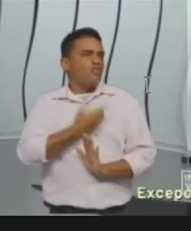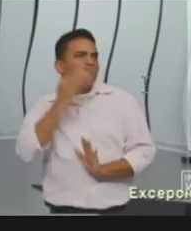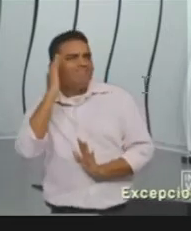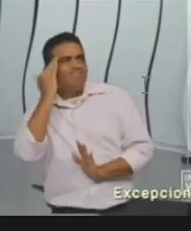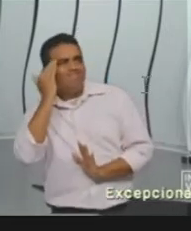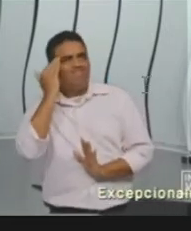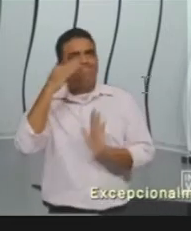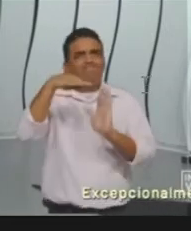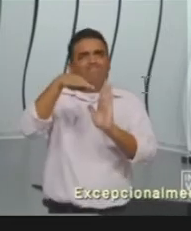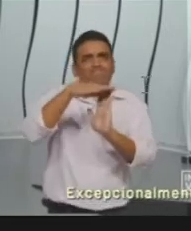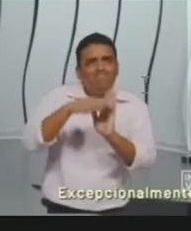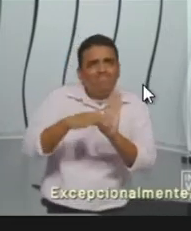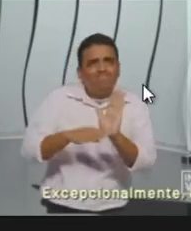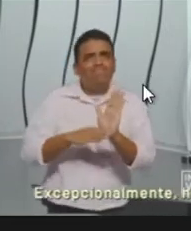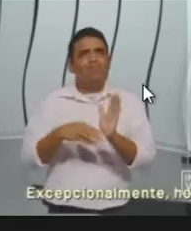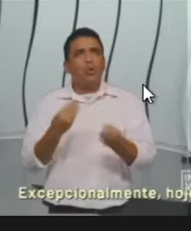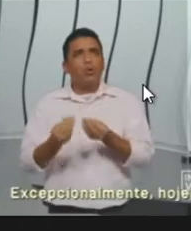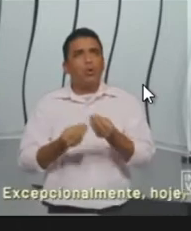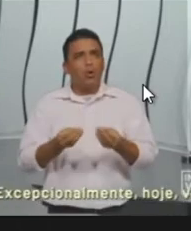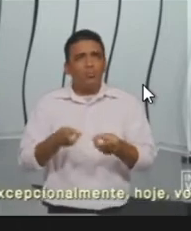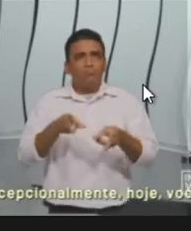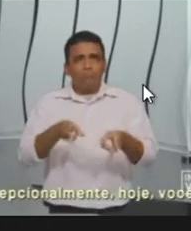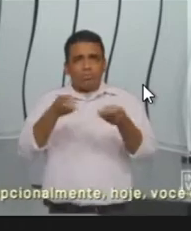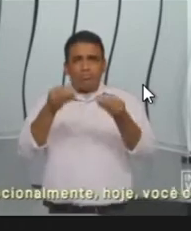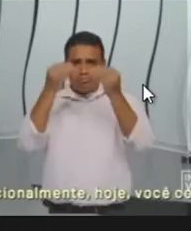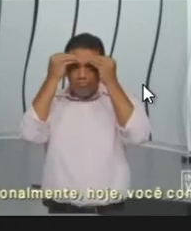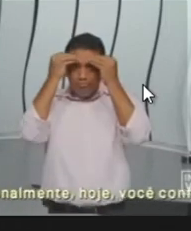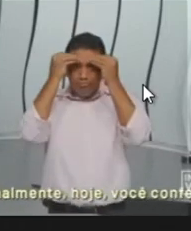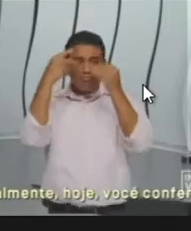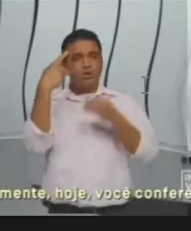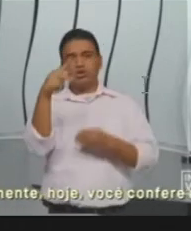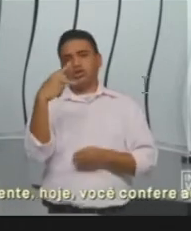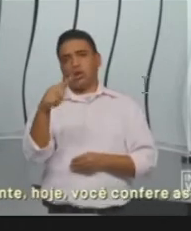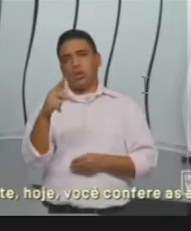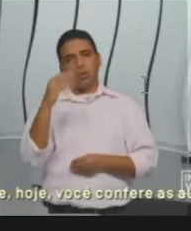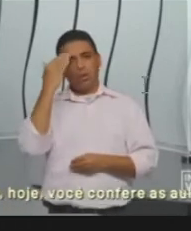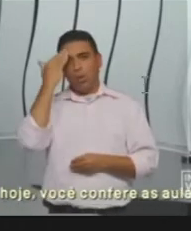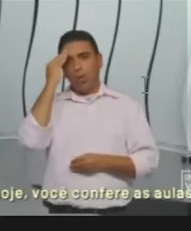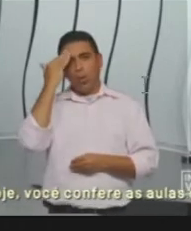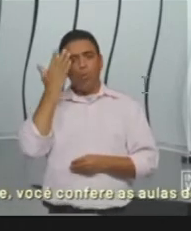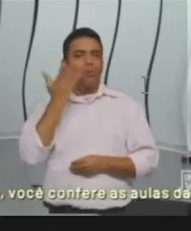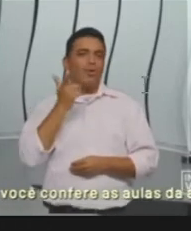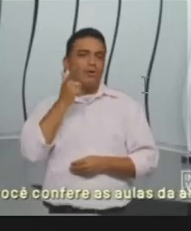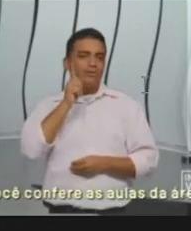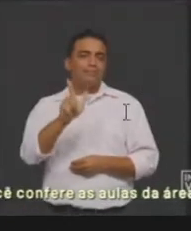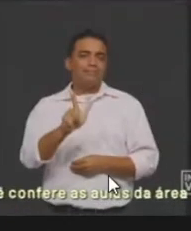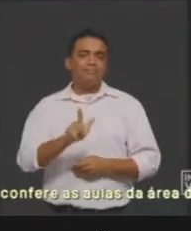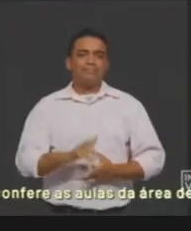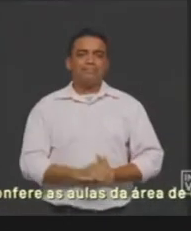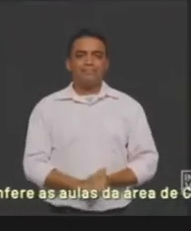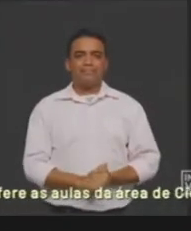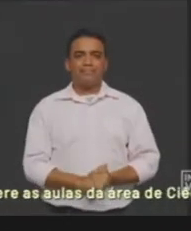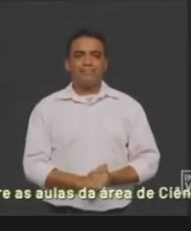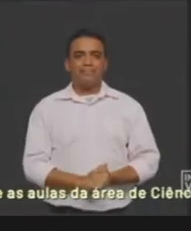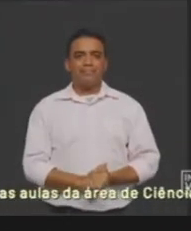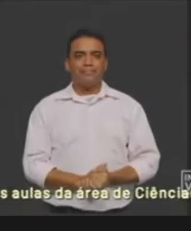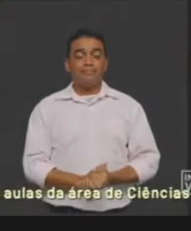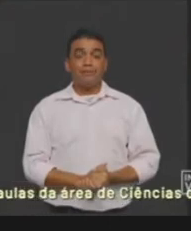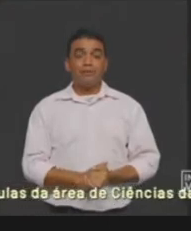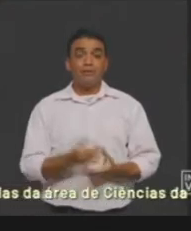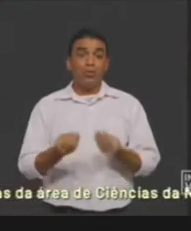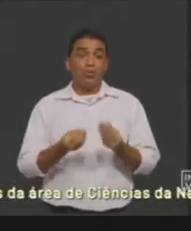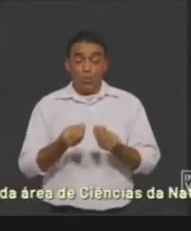usarmos de forma didática para o entendimento do aluno. O modo de sustentação tem a ver com a estrutura